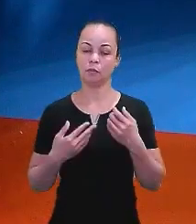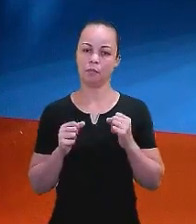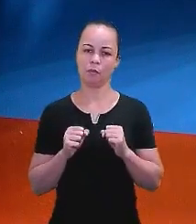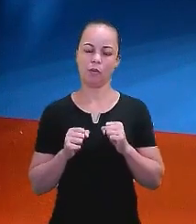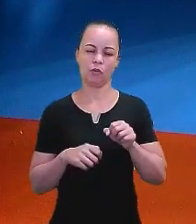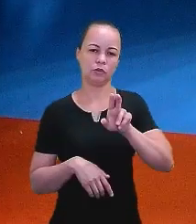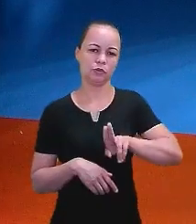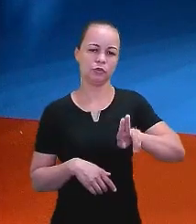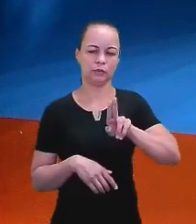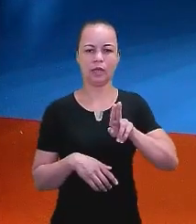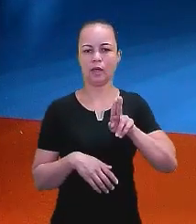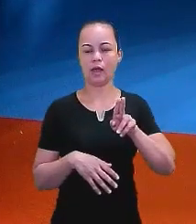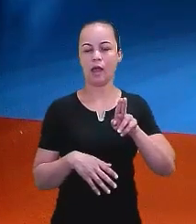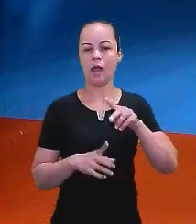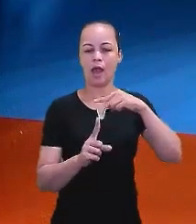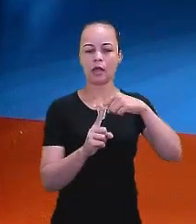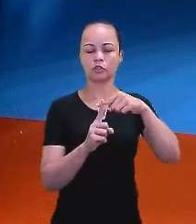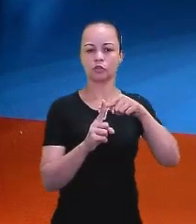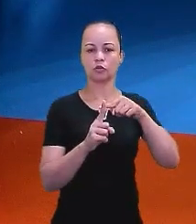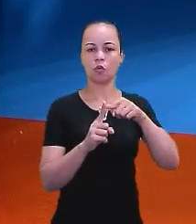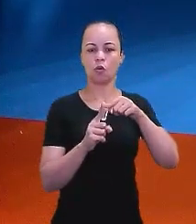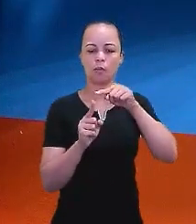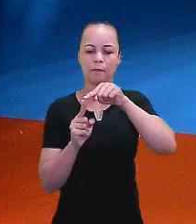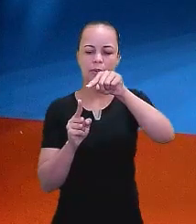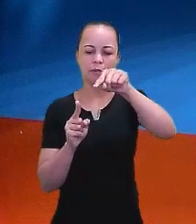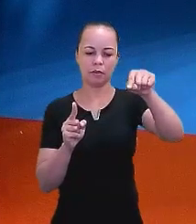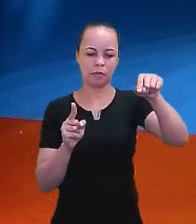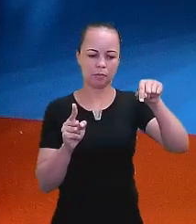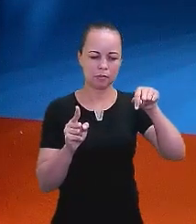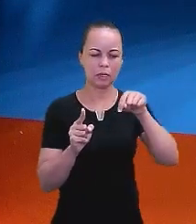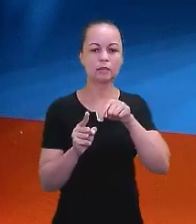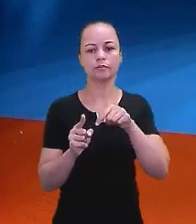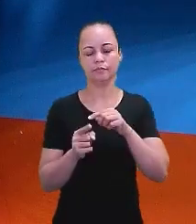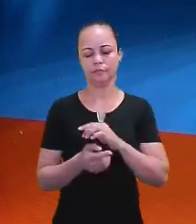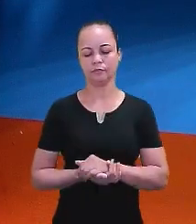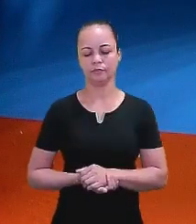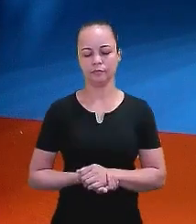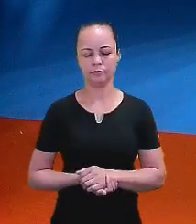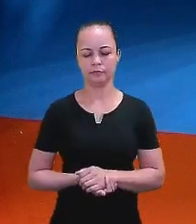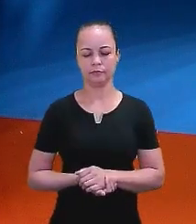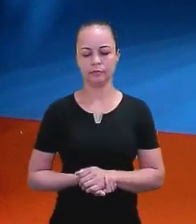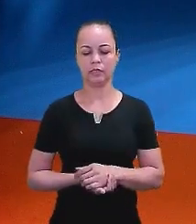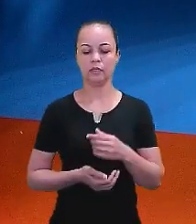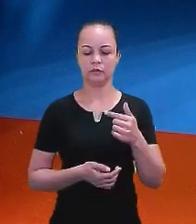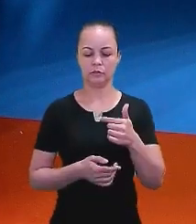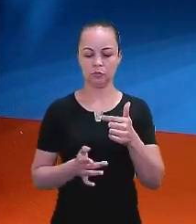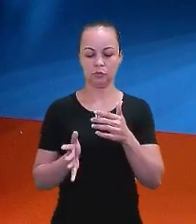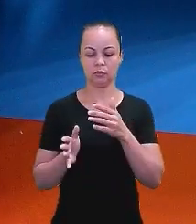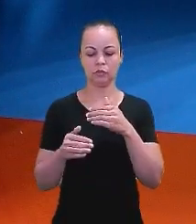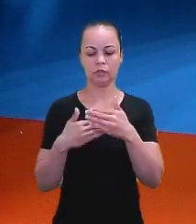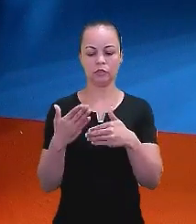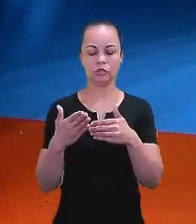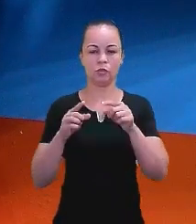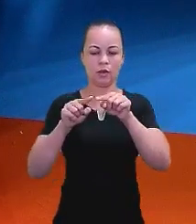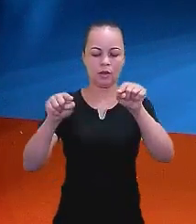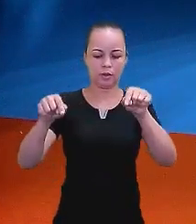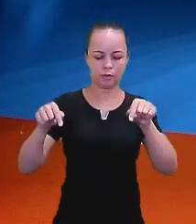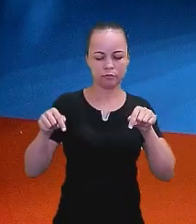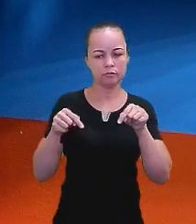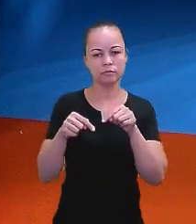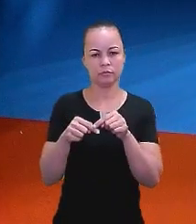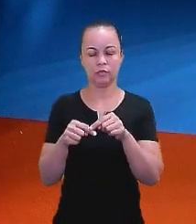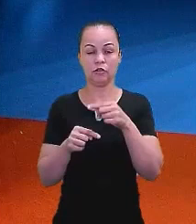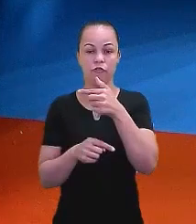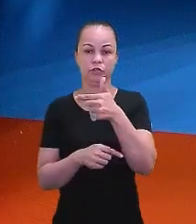usar como soma de todos os lados ou soma do contorno de uma figura. Então, segundo a questão, a largura da quadra é de 22